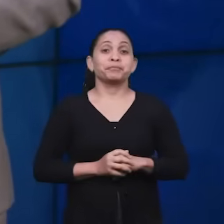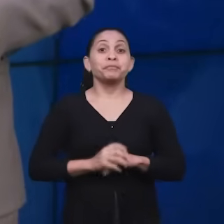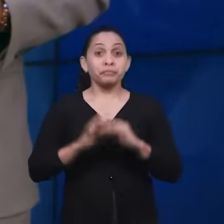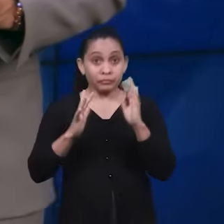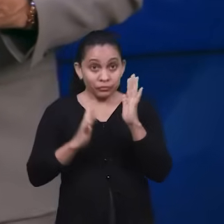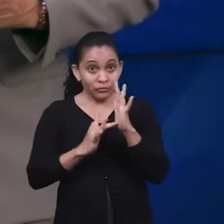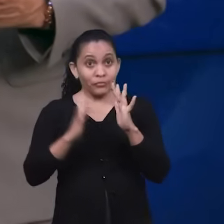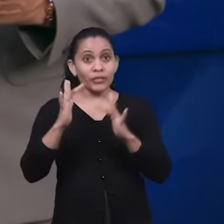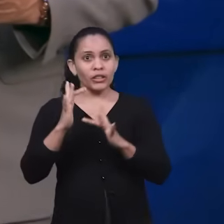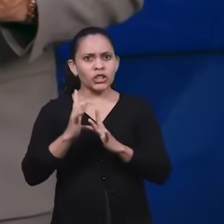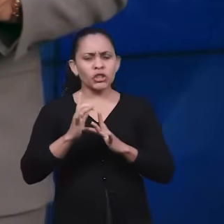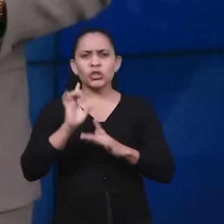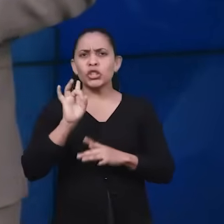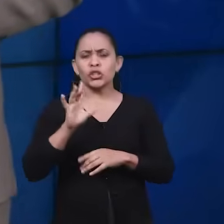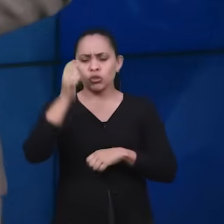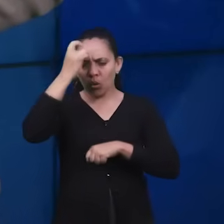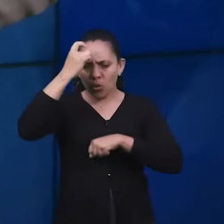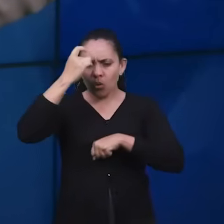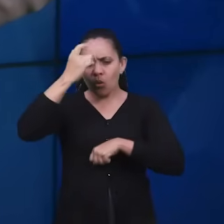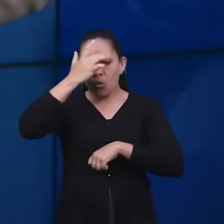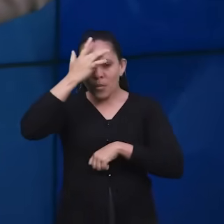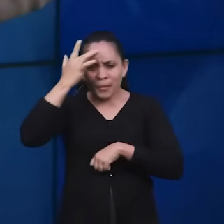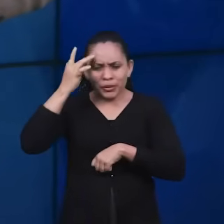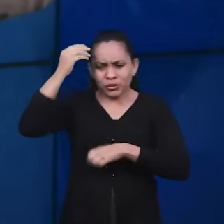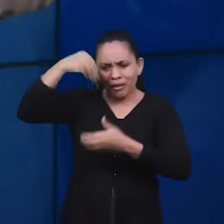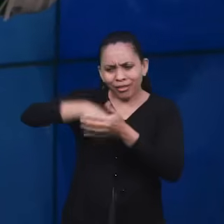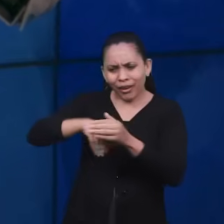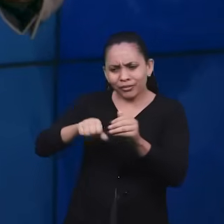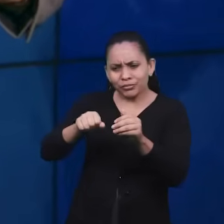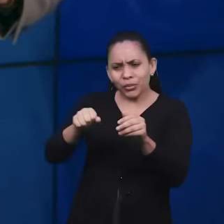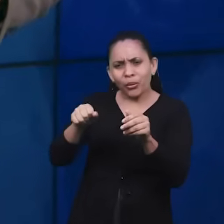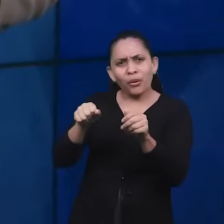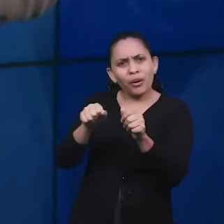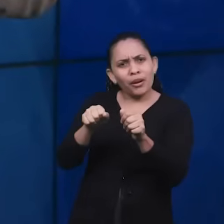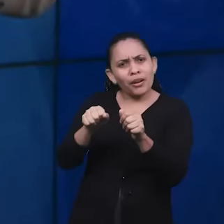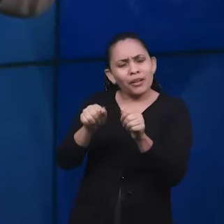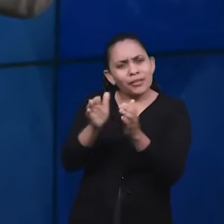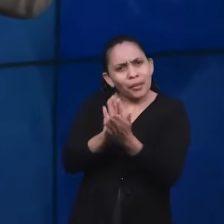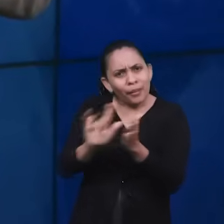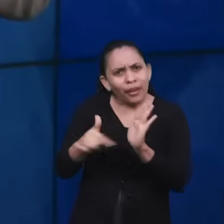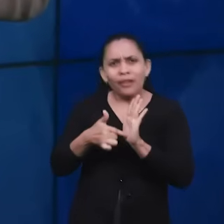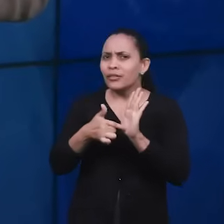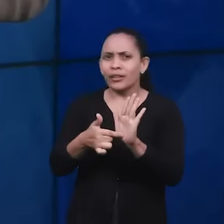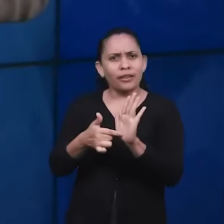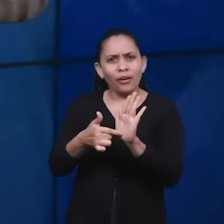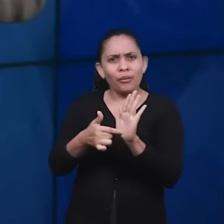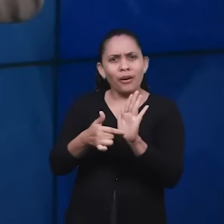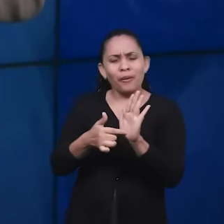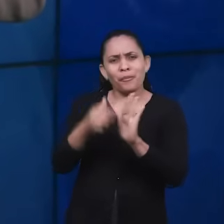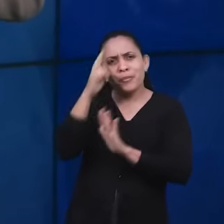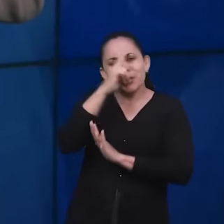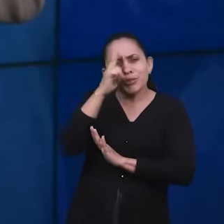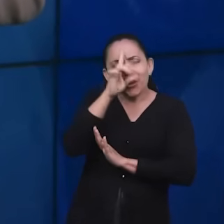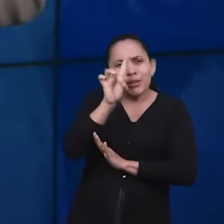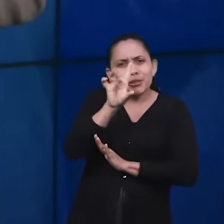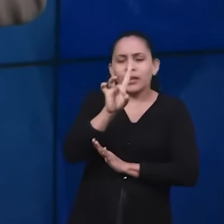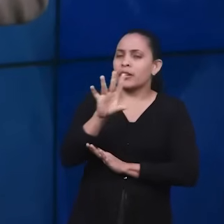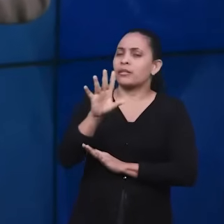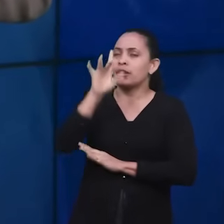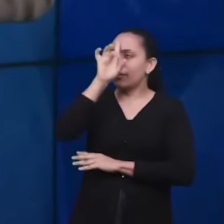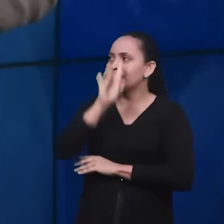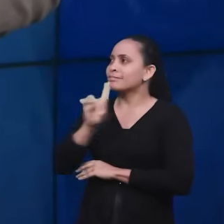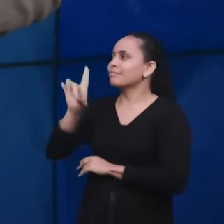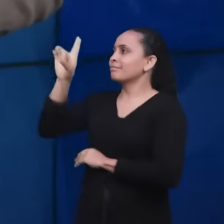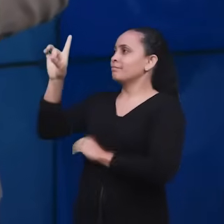Jesus não é somente um personagem da história ou um grande líder. Ele é Deus.